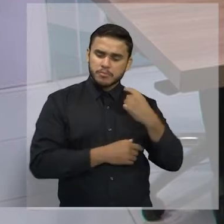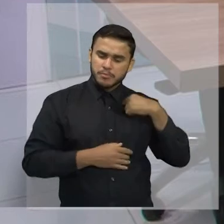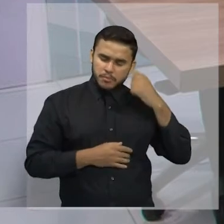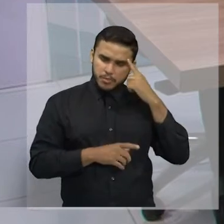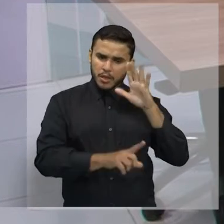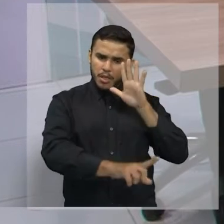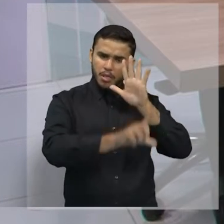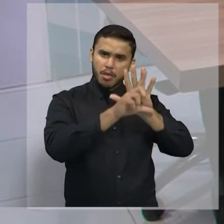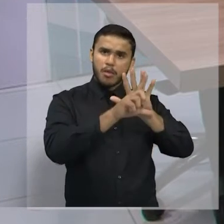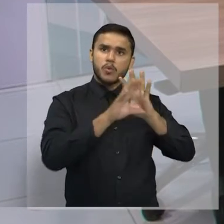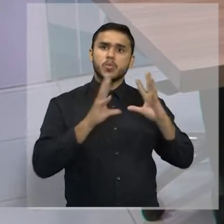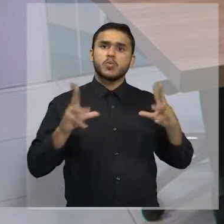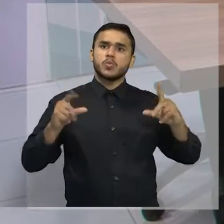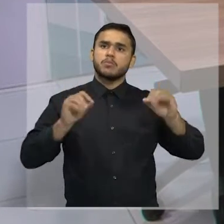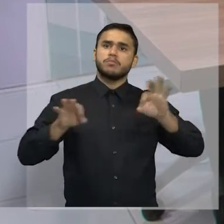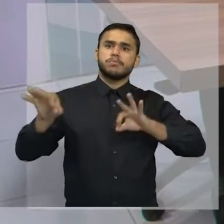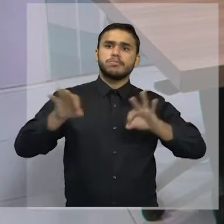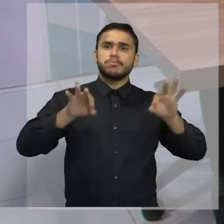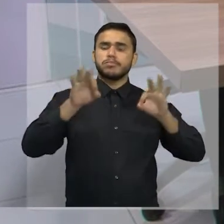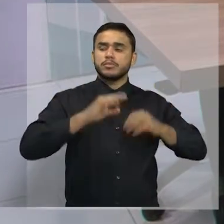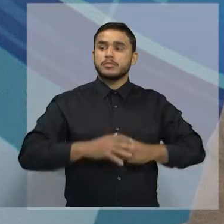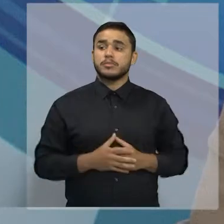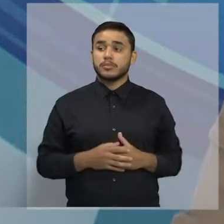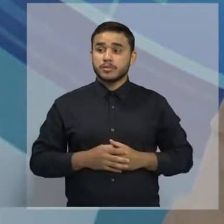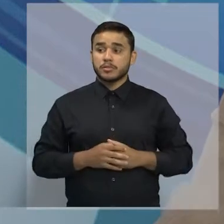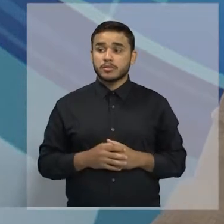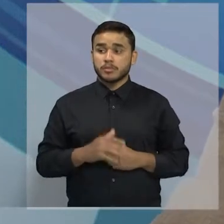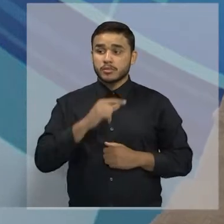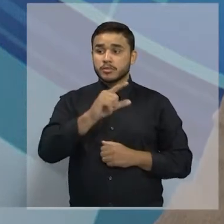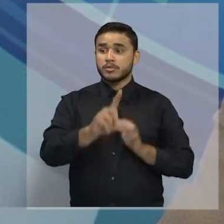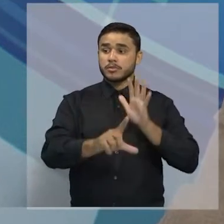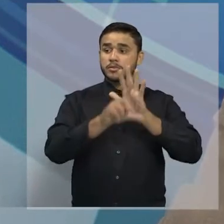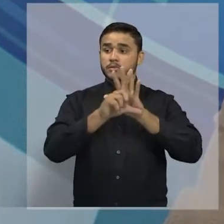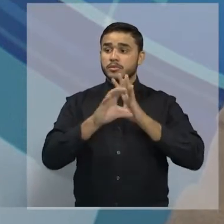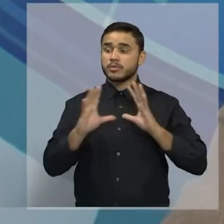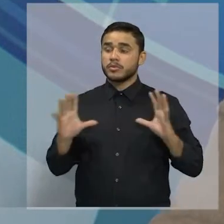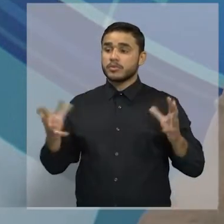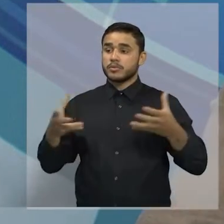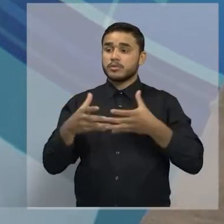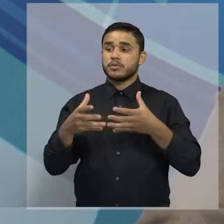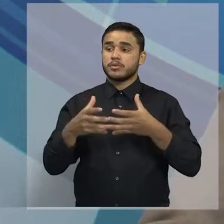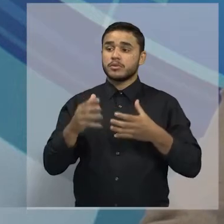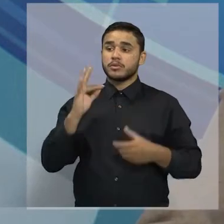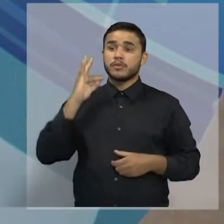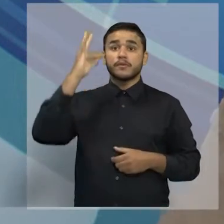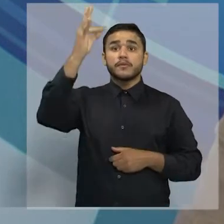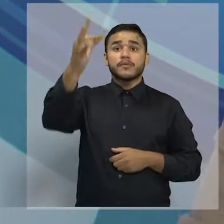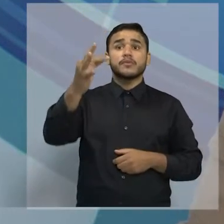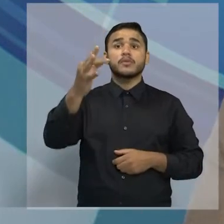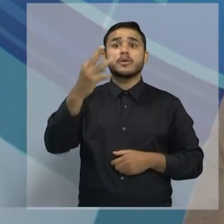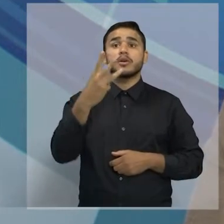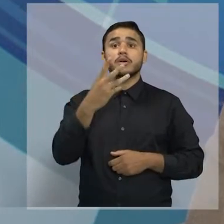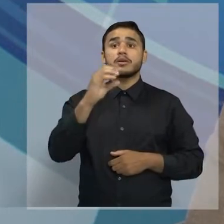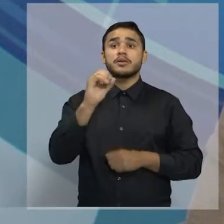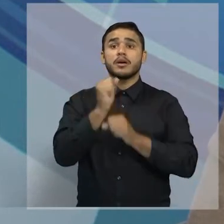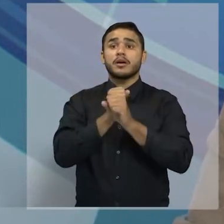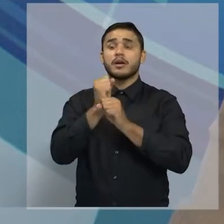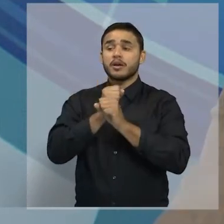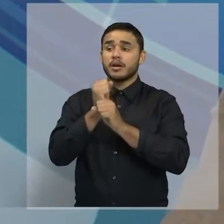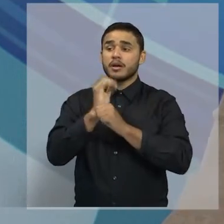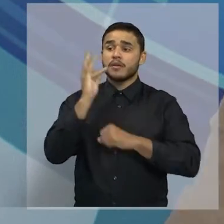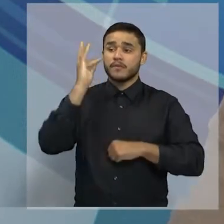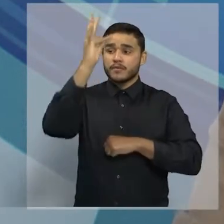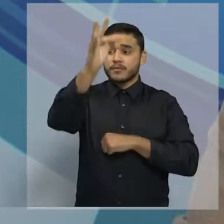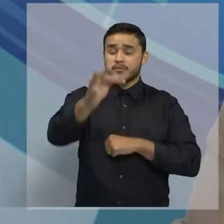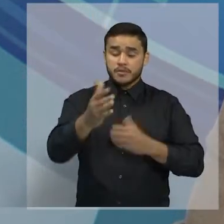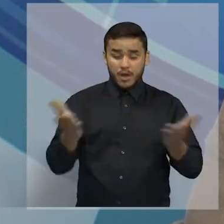assim, o espírito da lei de organizar tudo isso, mas ao legalizar, você jogou um problema para daqui a 30 anos. Aquela época, porque